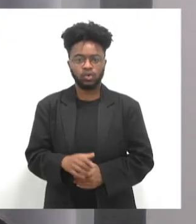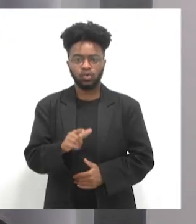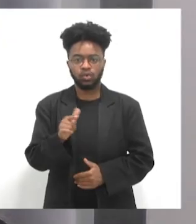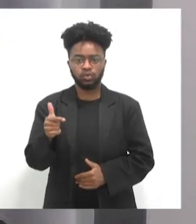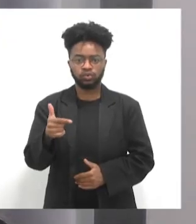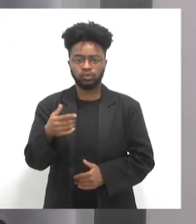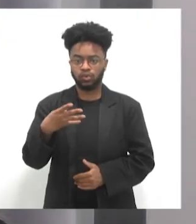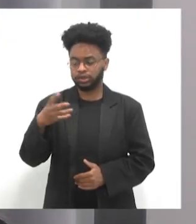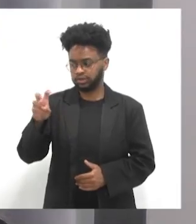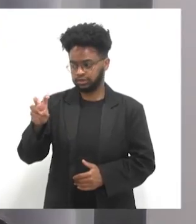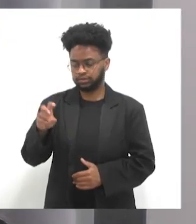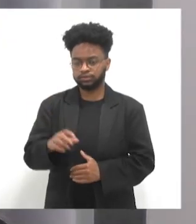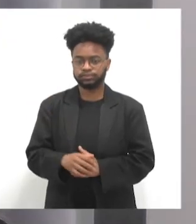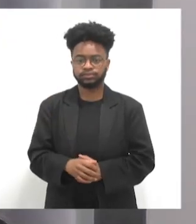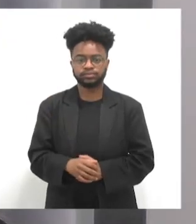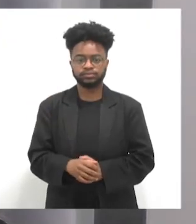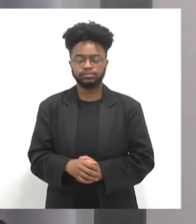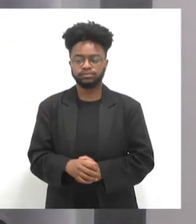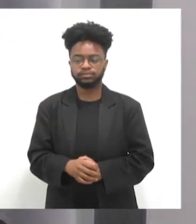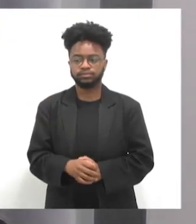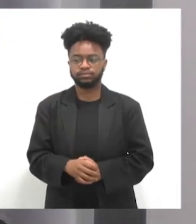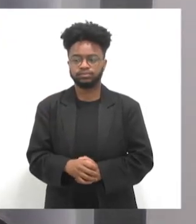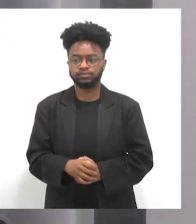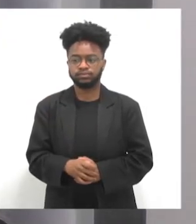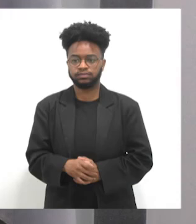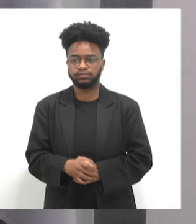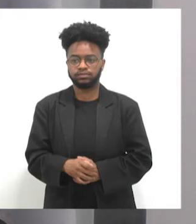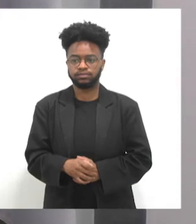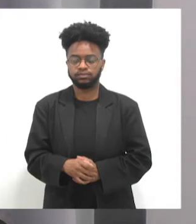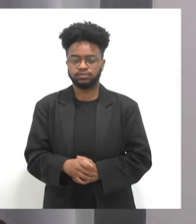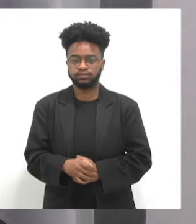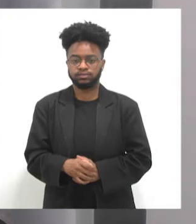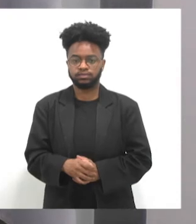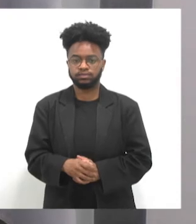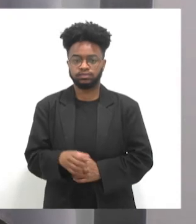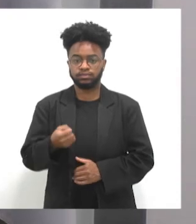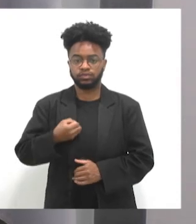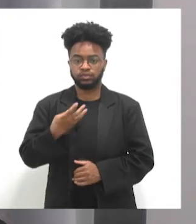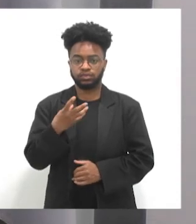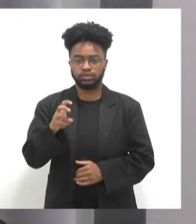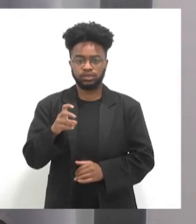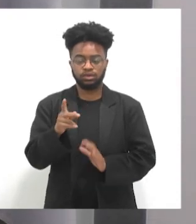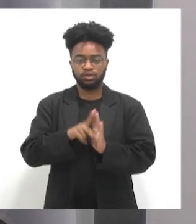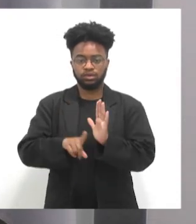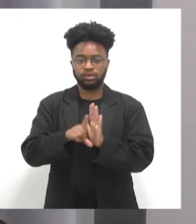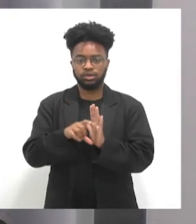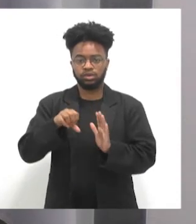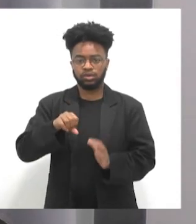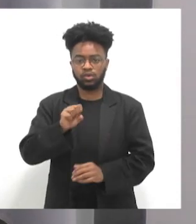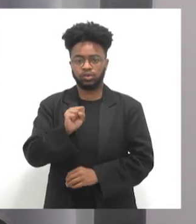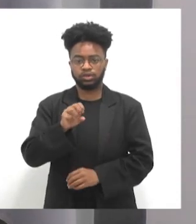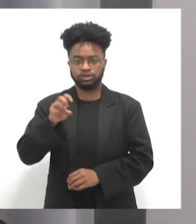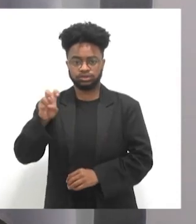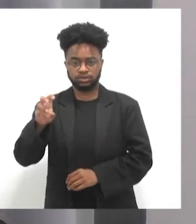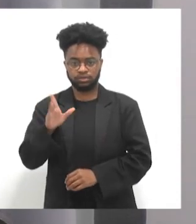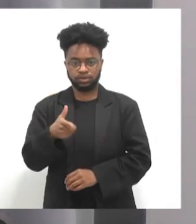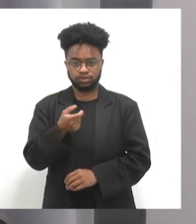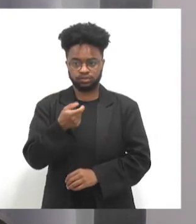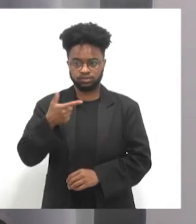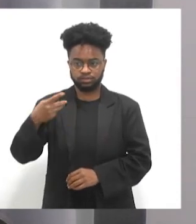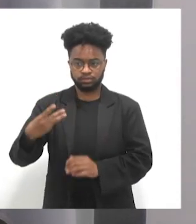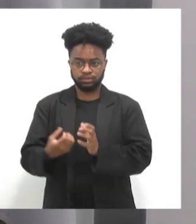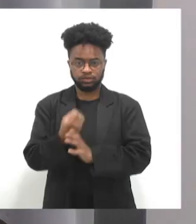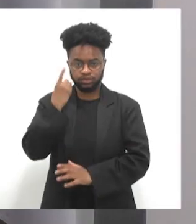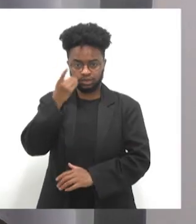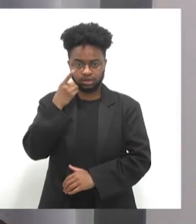mencionou 45. é o 45. O 45 é o projeto de lei 985 de 23, de autoria do deputado Rosenberg Reis,